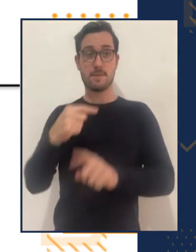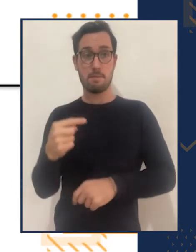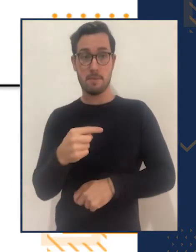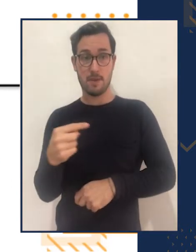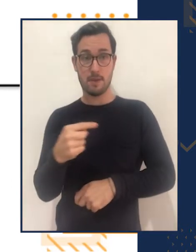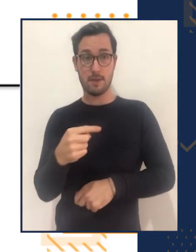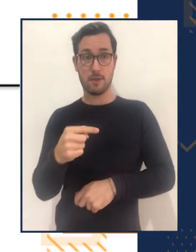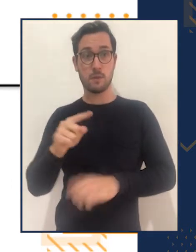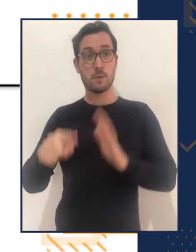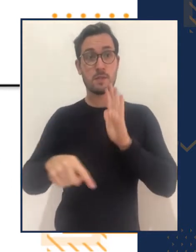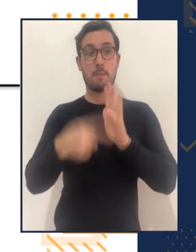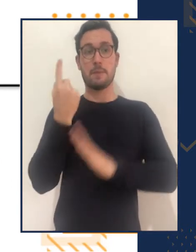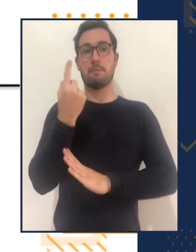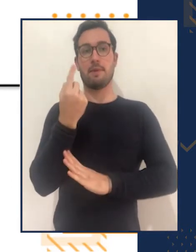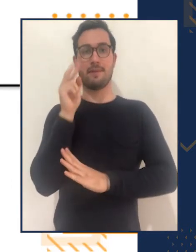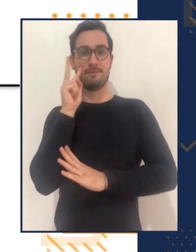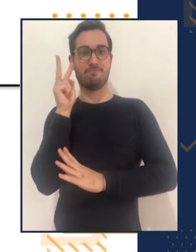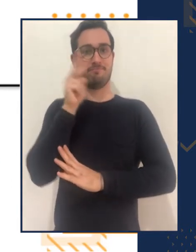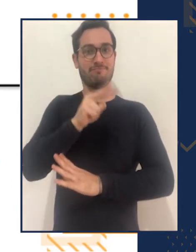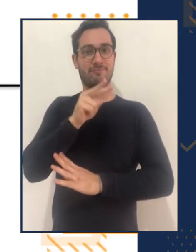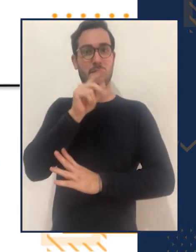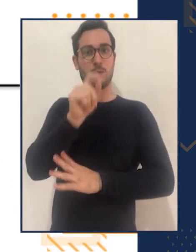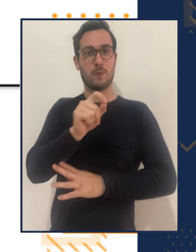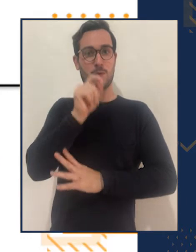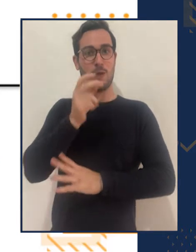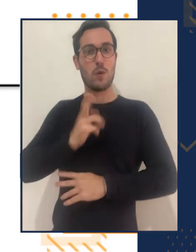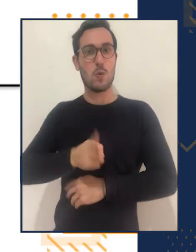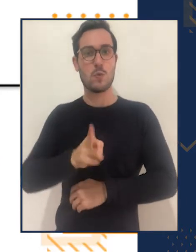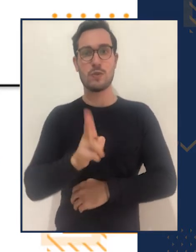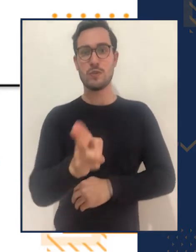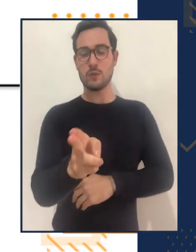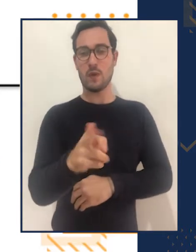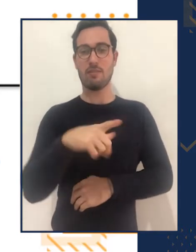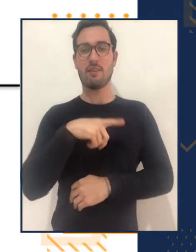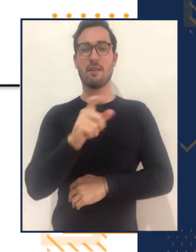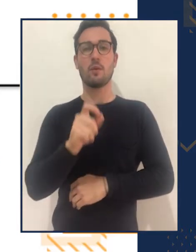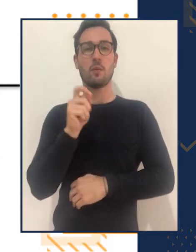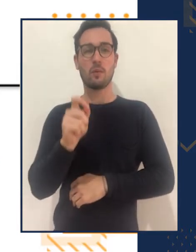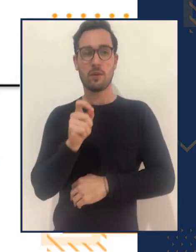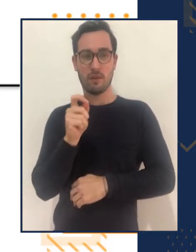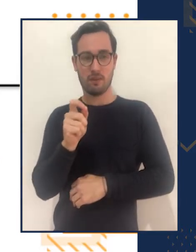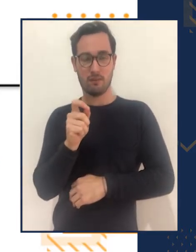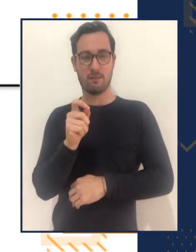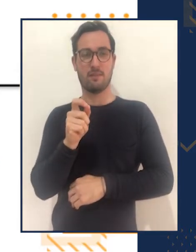menos. Geralmente quando a primeira imagem que aparece da fonte de tensão contínua,